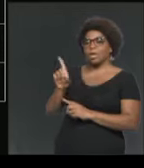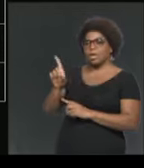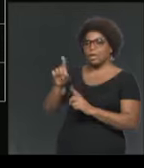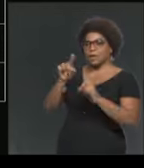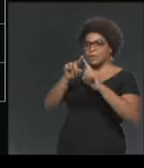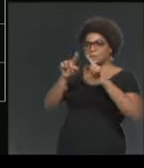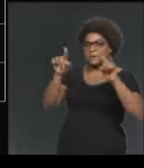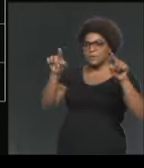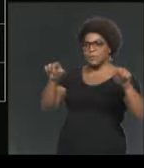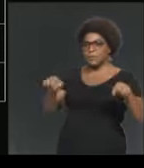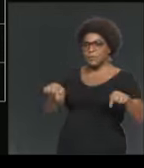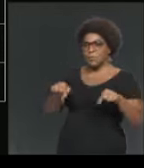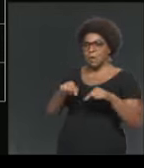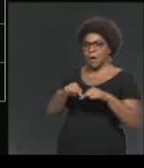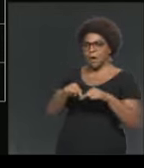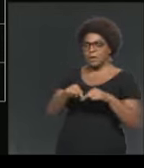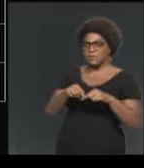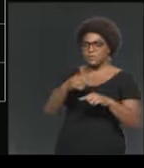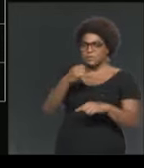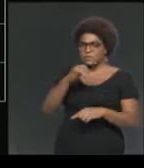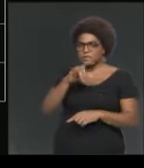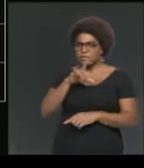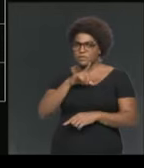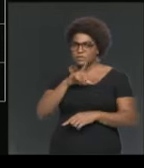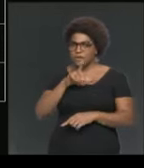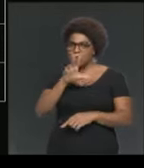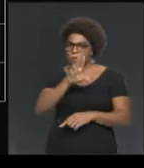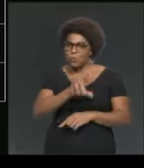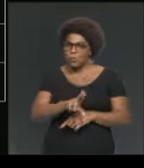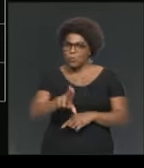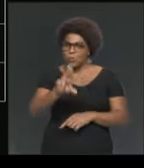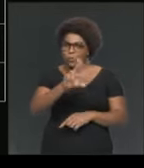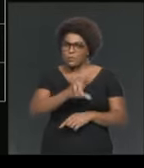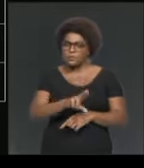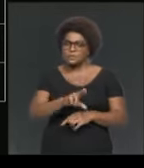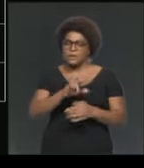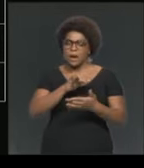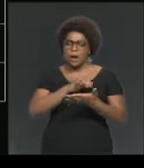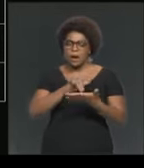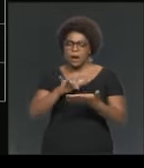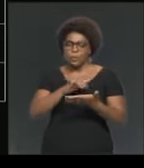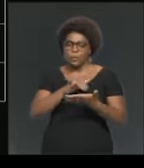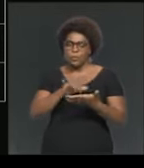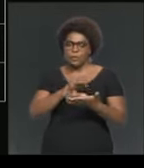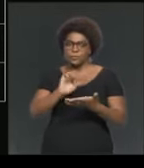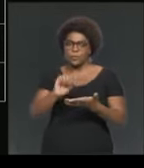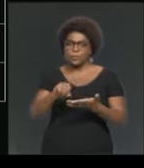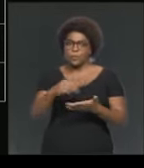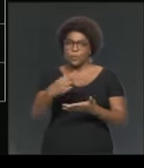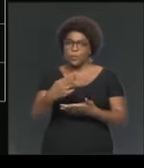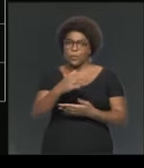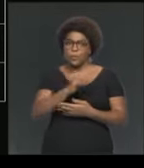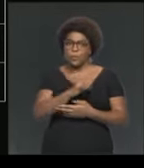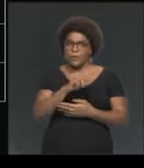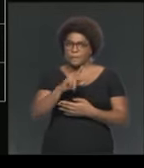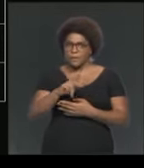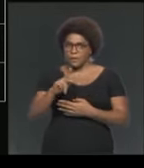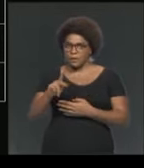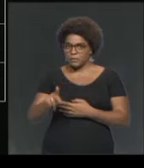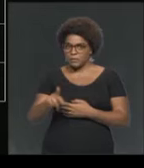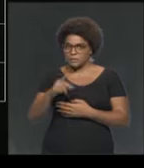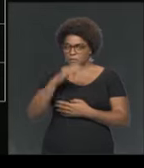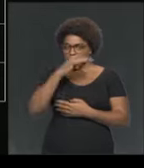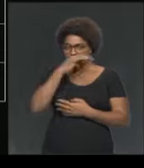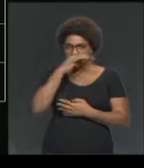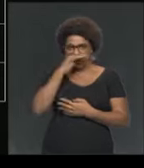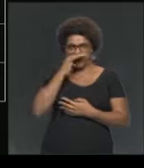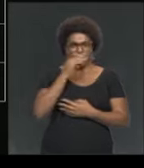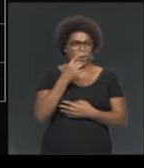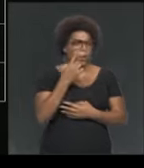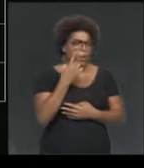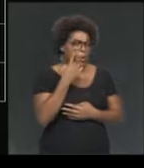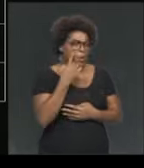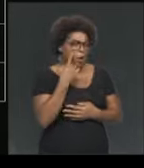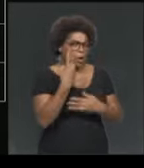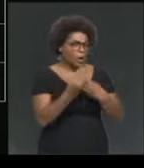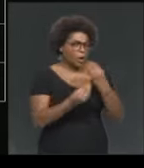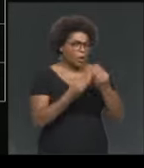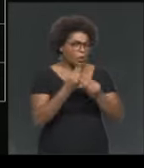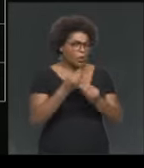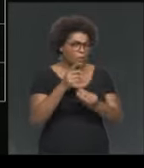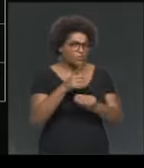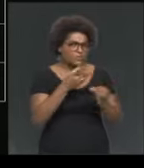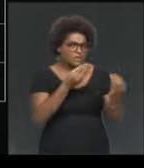você está numa calculadora ou num aplicativo, você está observando que a forma como você coloca os